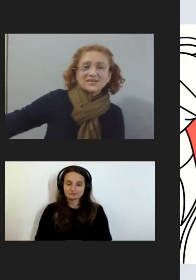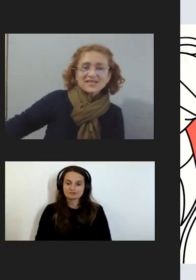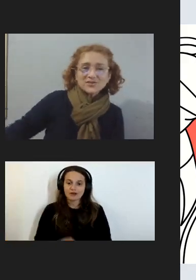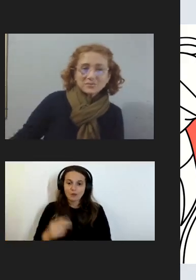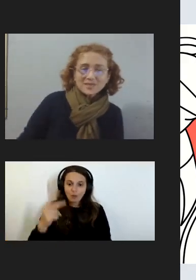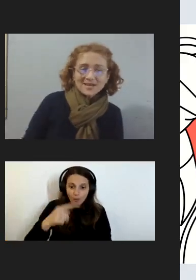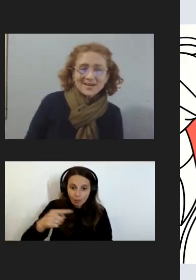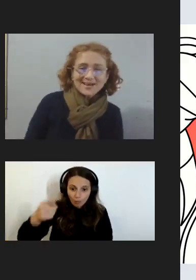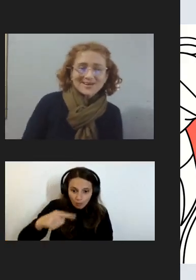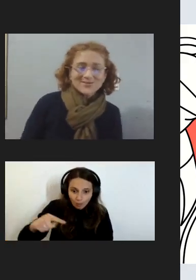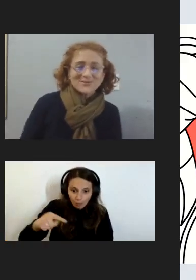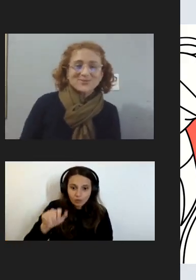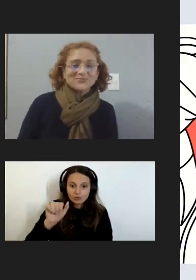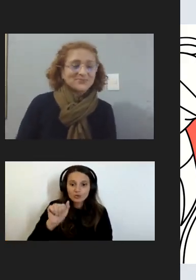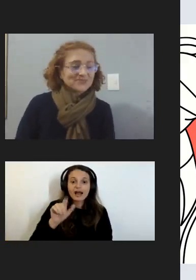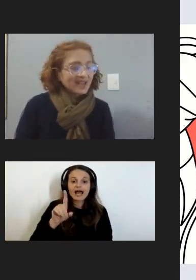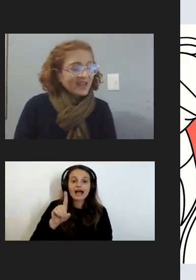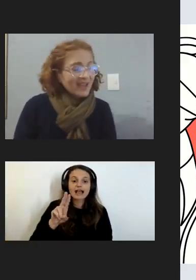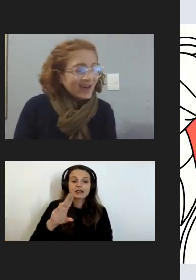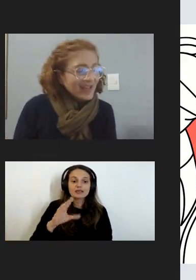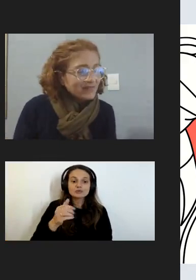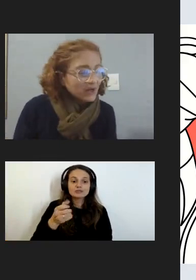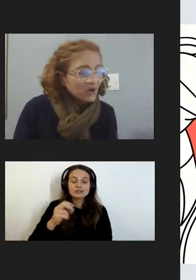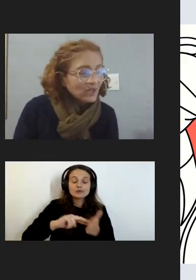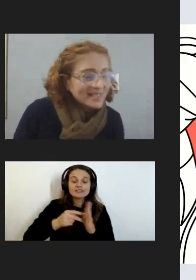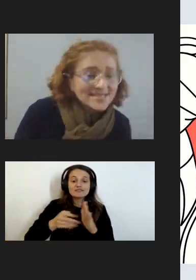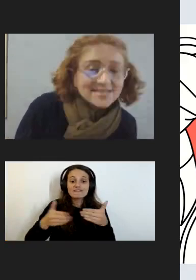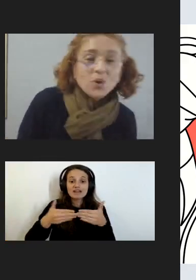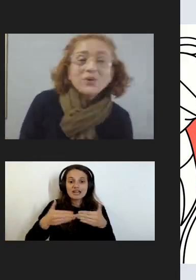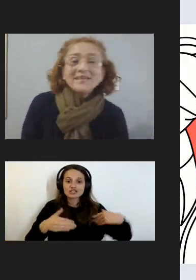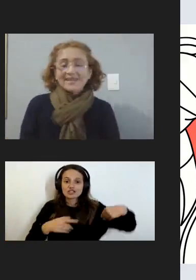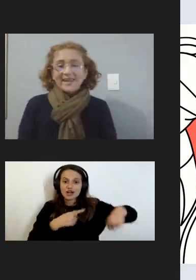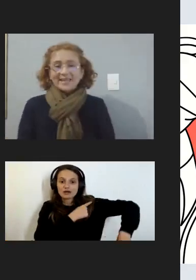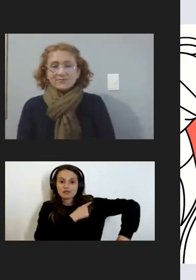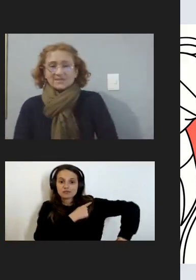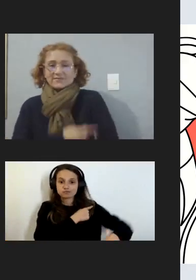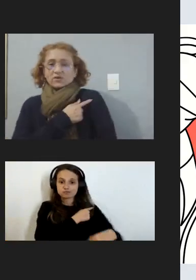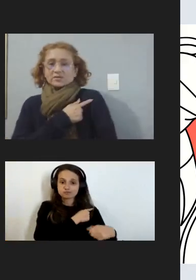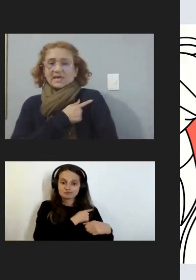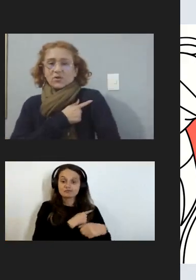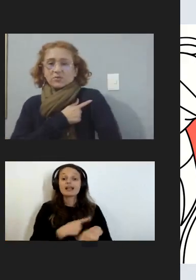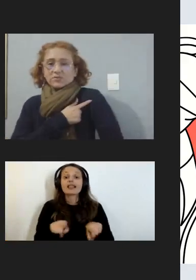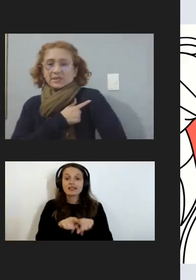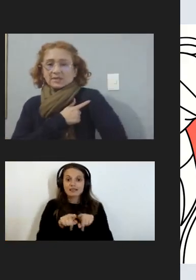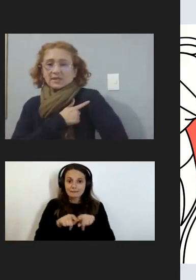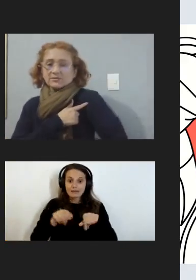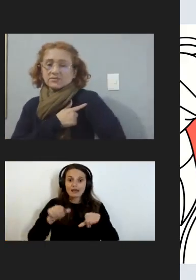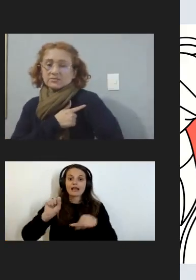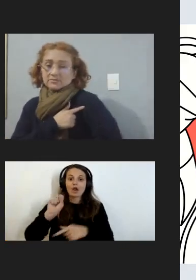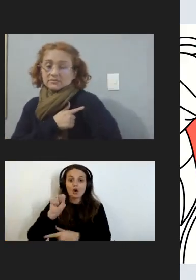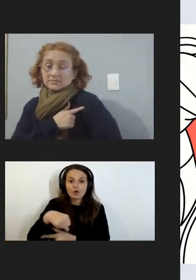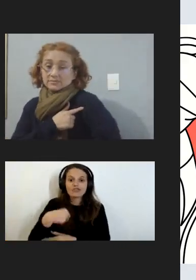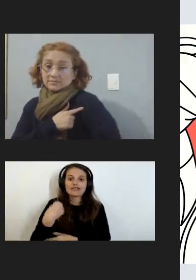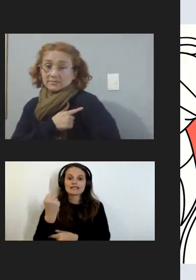Adução, fecha o braço. Aí vem rotação interna, você vai rodar o ombro para